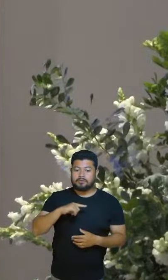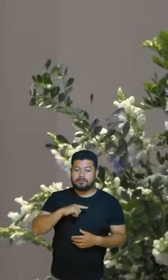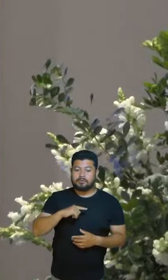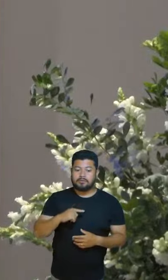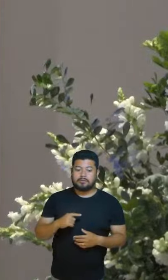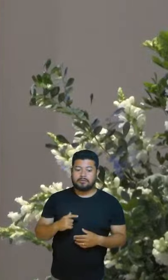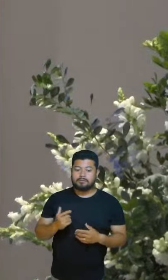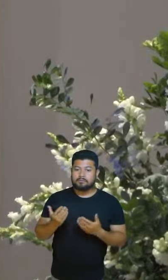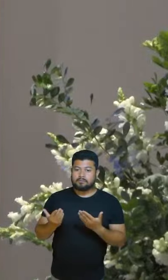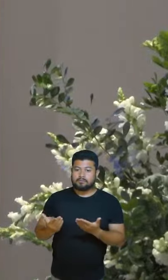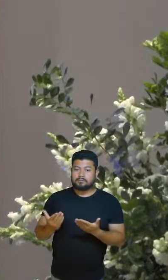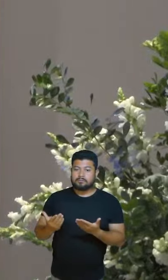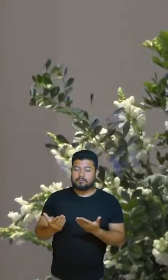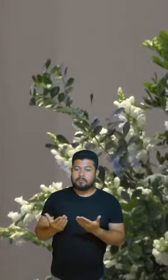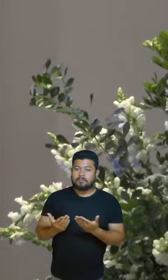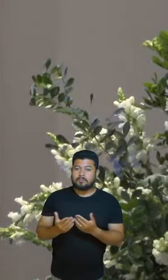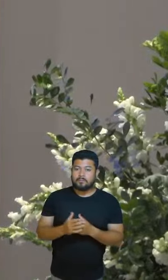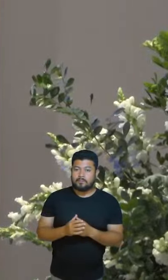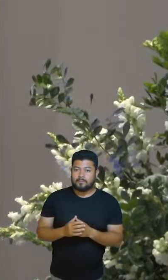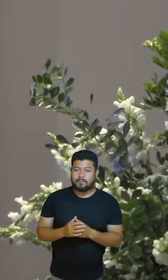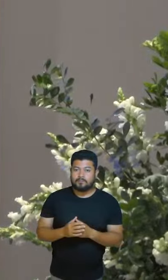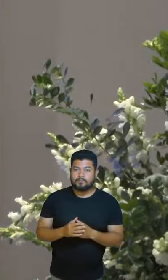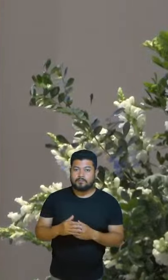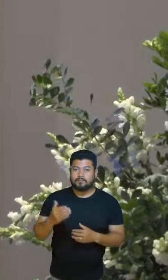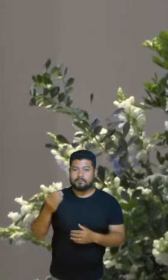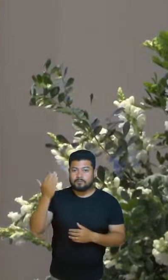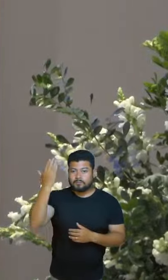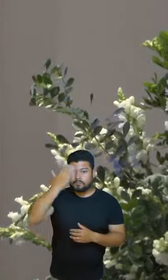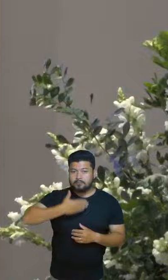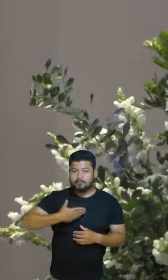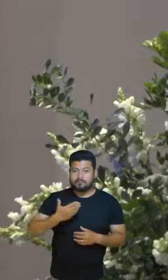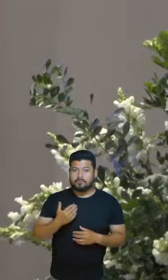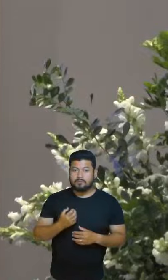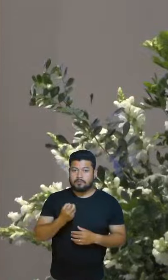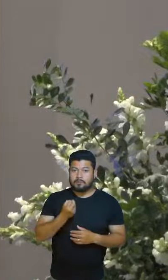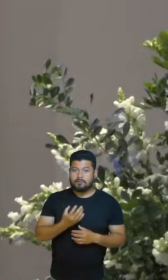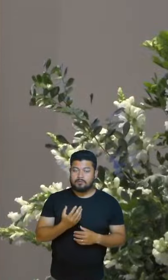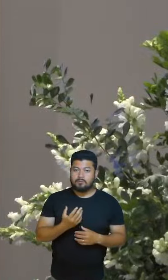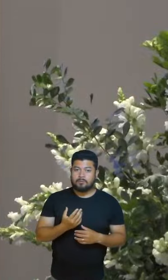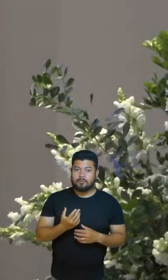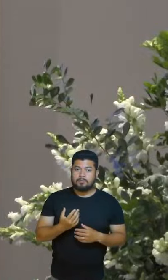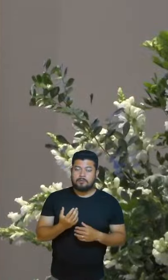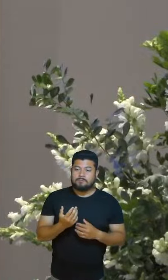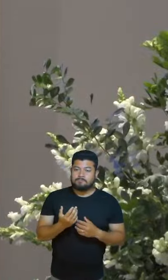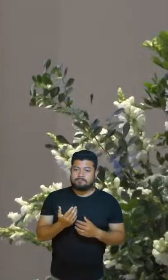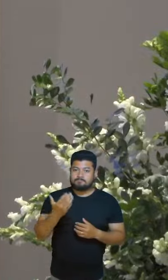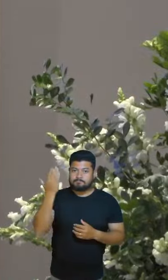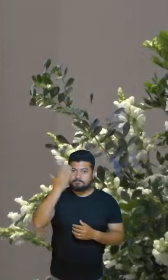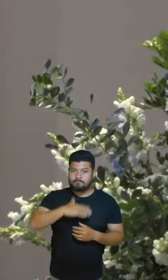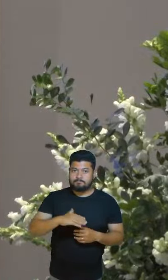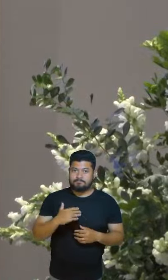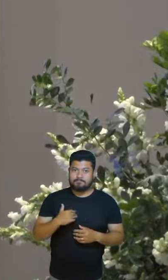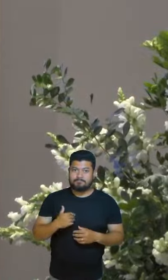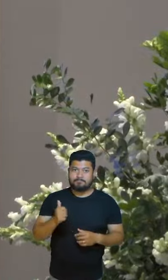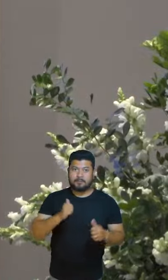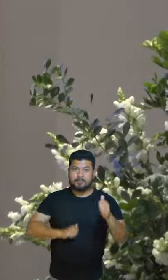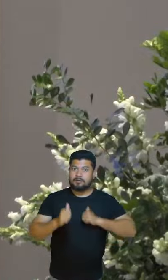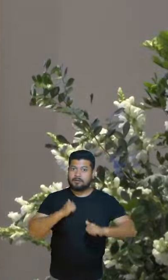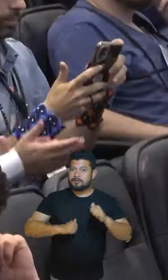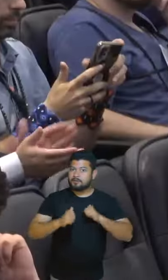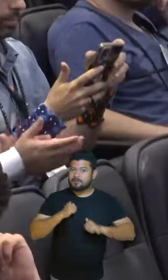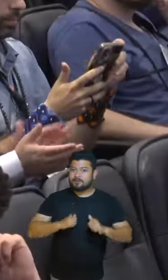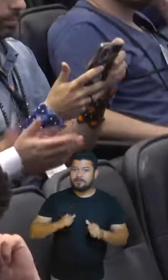essa prova que está sendo trazido para o processo é uma boa prova Muito obrigado estamos ansiosos para ouvir o ministro Muito